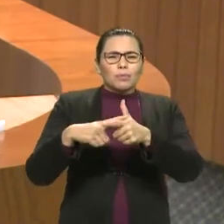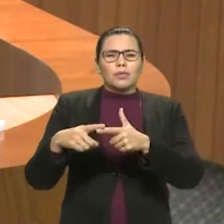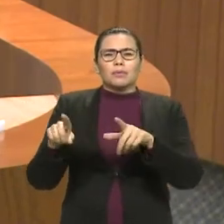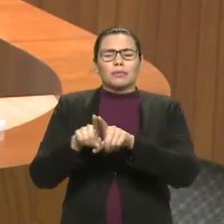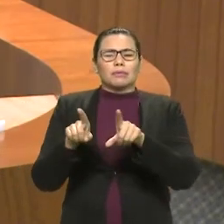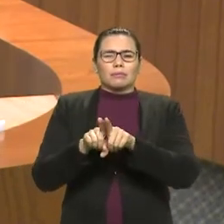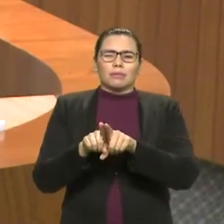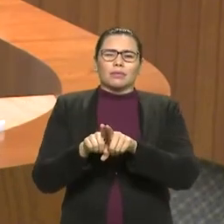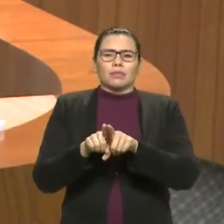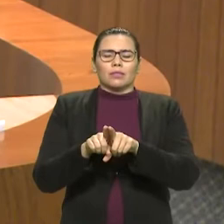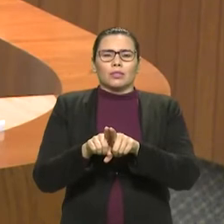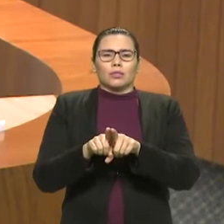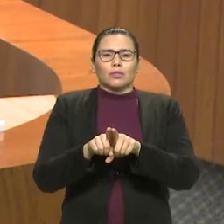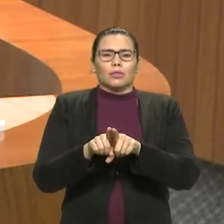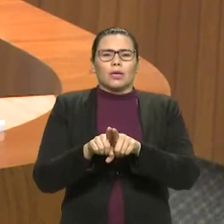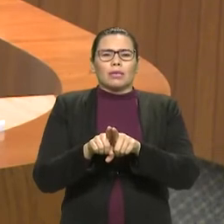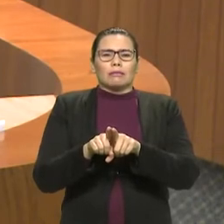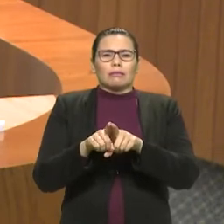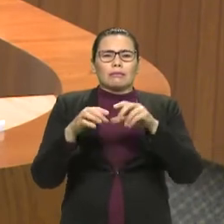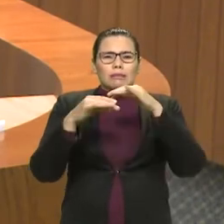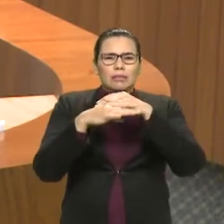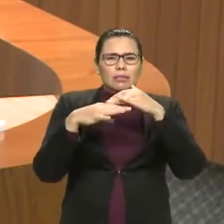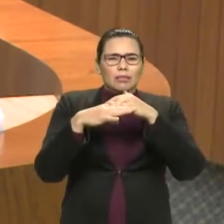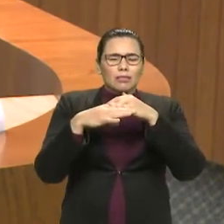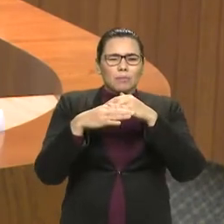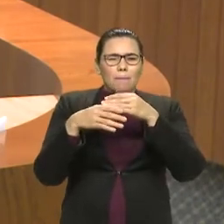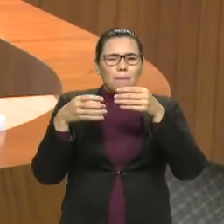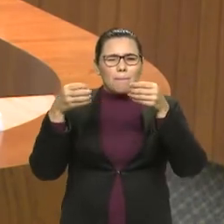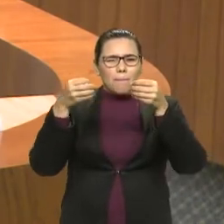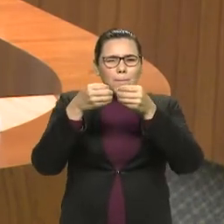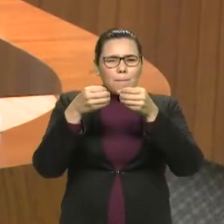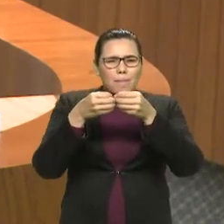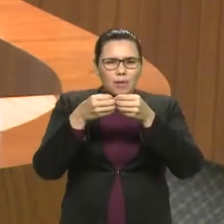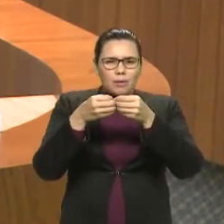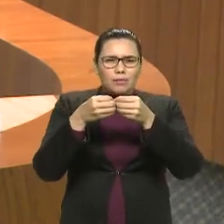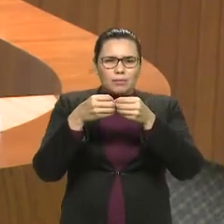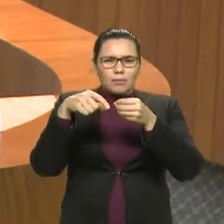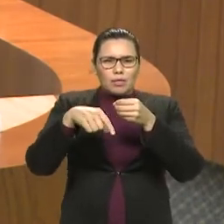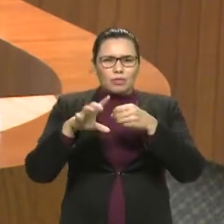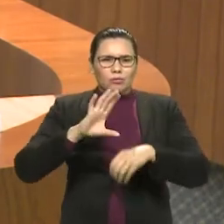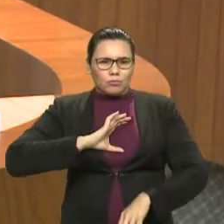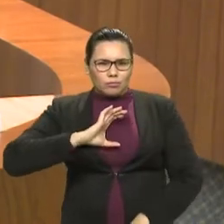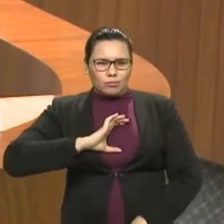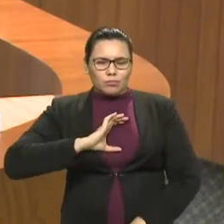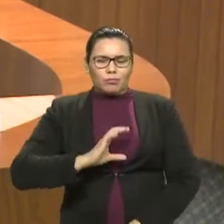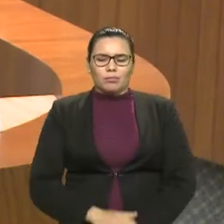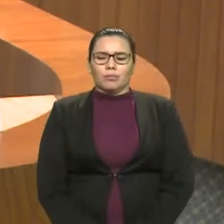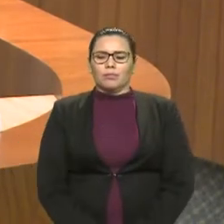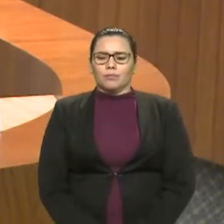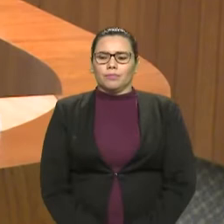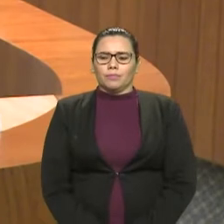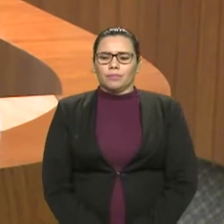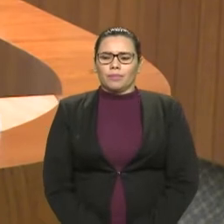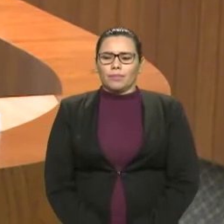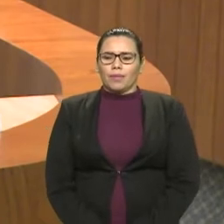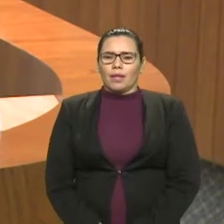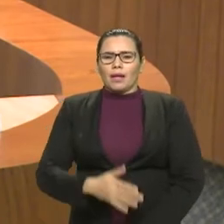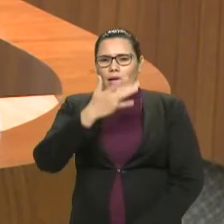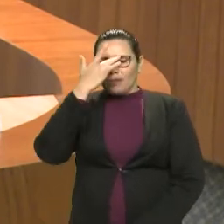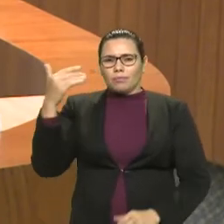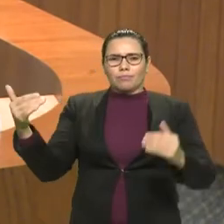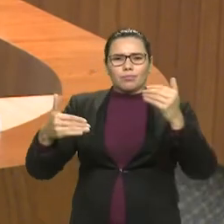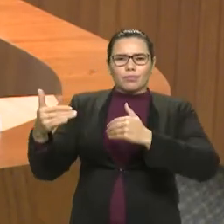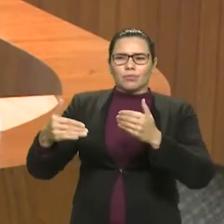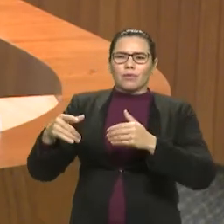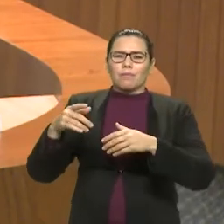ali em torno do da cidade Polo que a cidade de Caxias e E acima de tudo levar o nome do